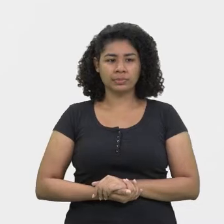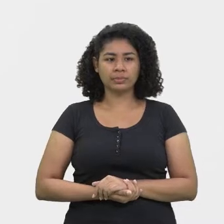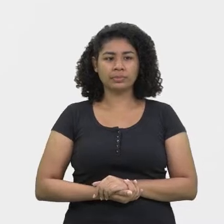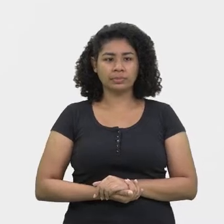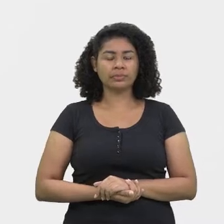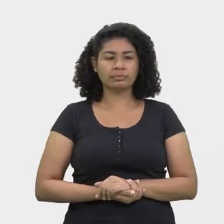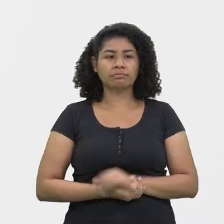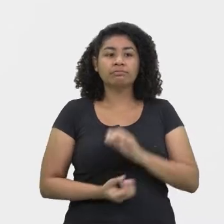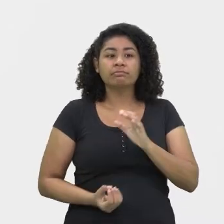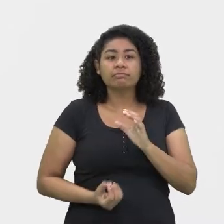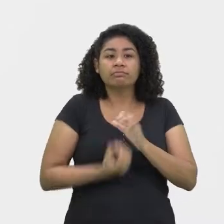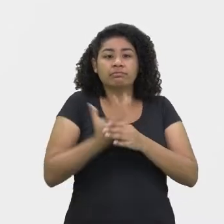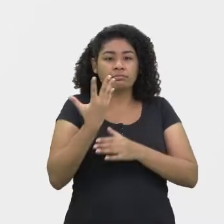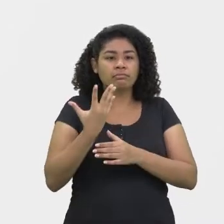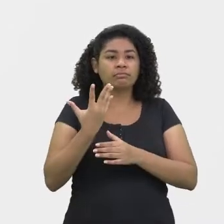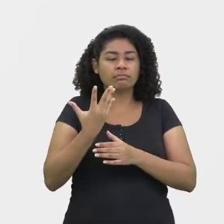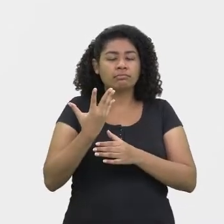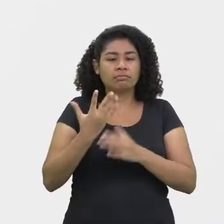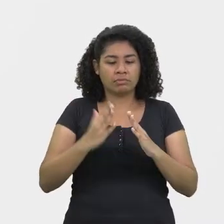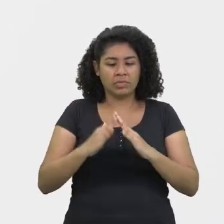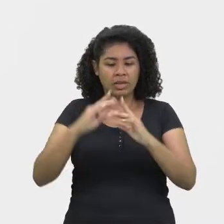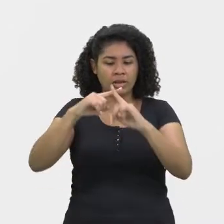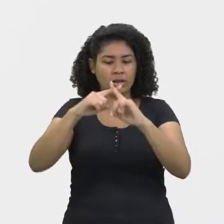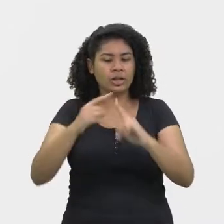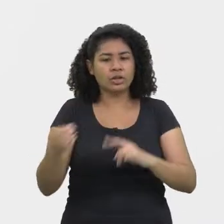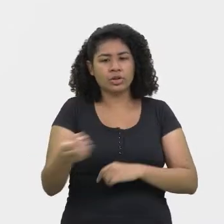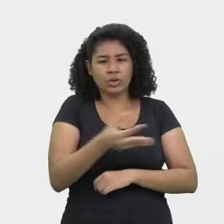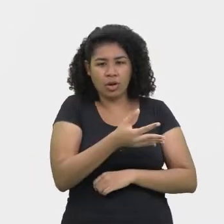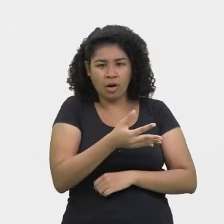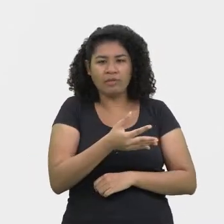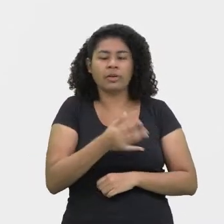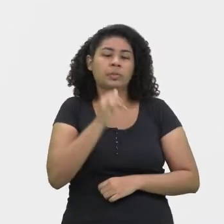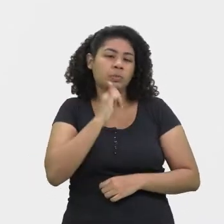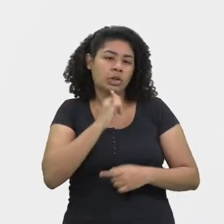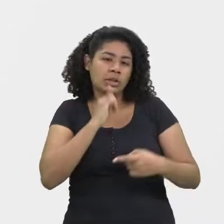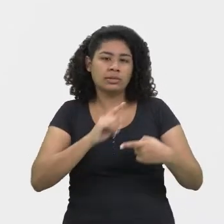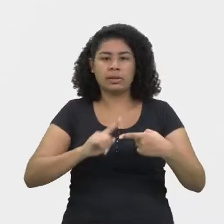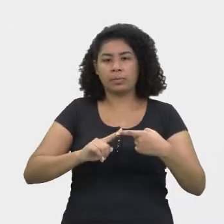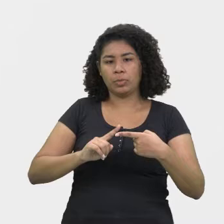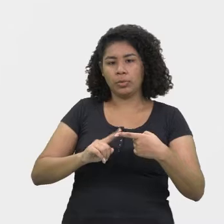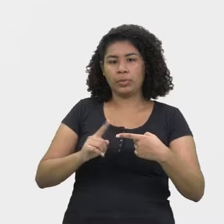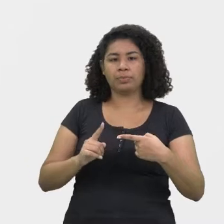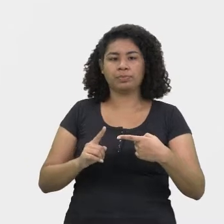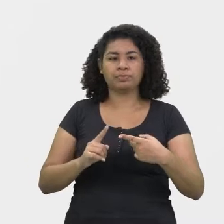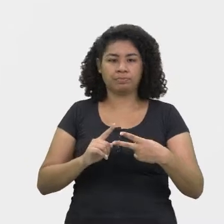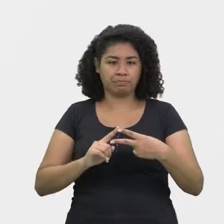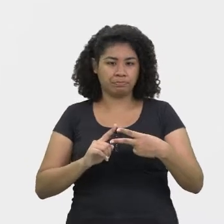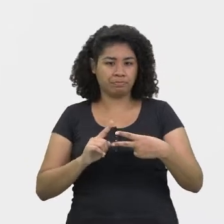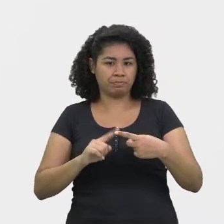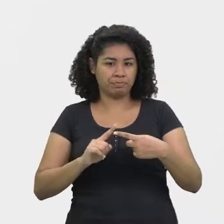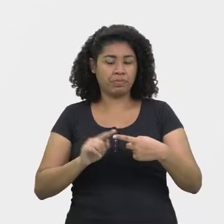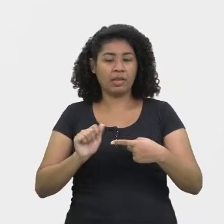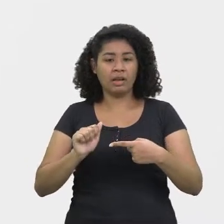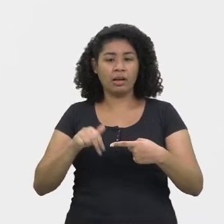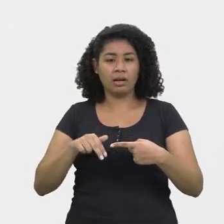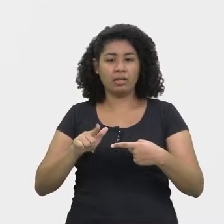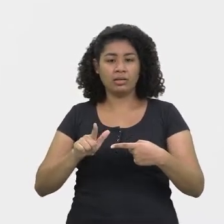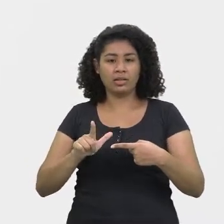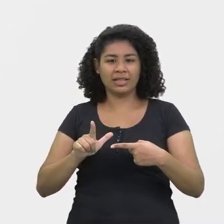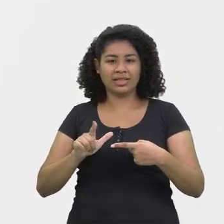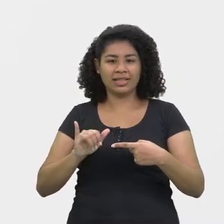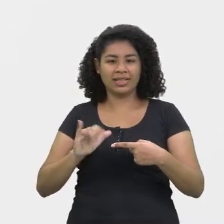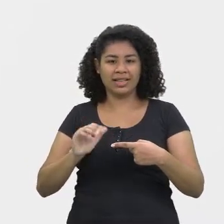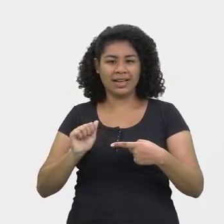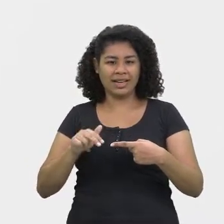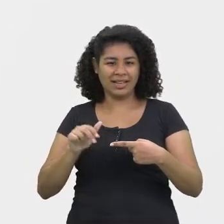Surgimento de novas igrejas cristãs, como, por exemplo, a igreja anglicana, que nós vimos na